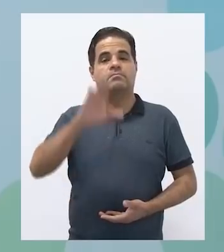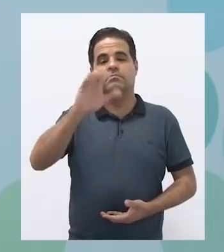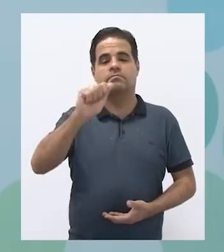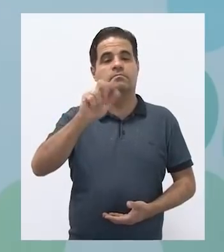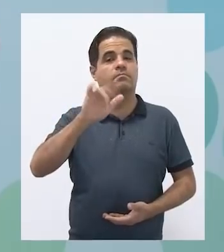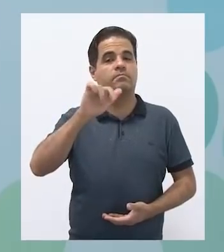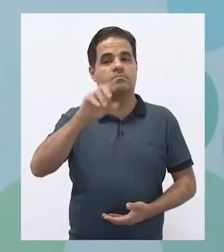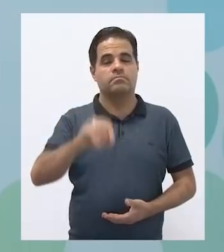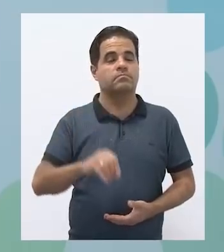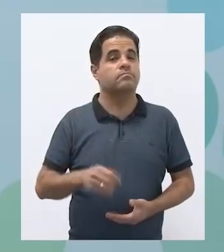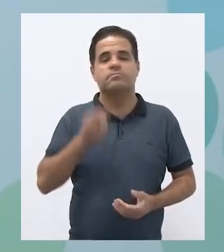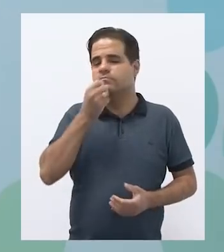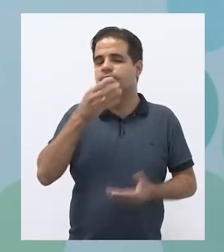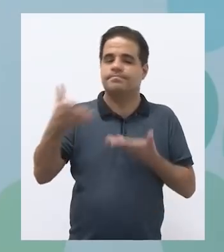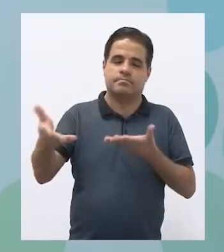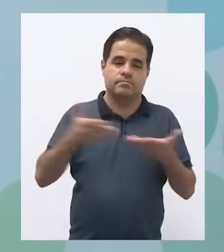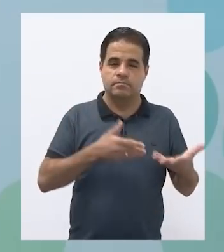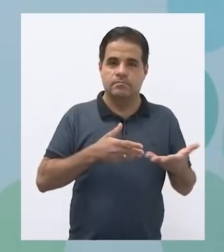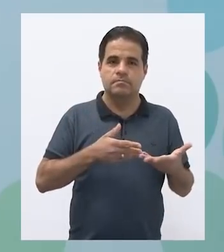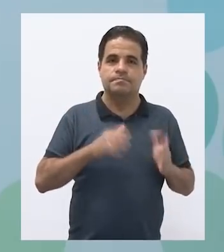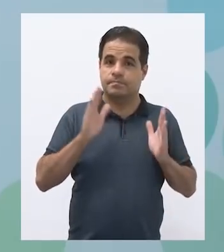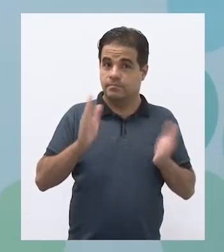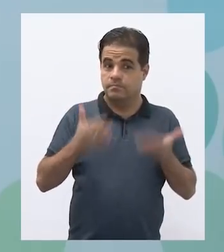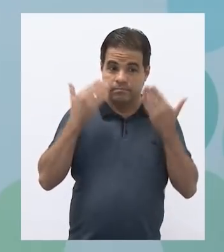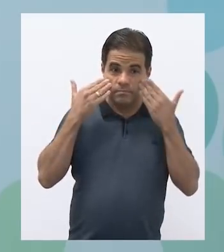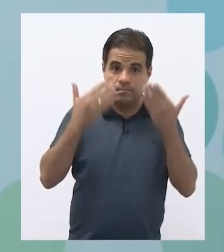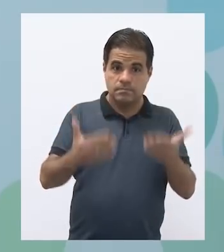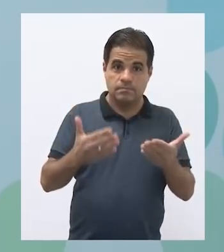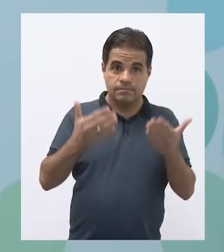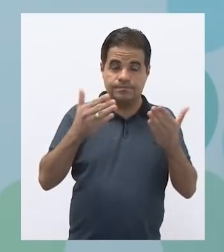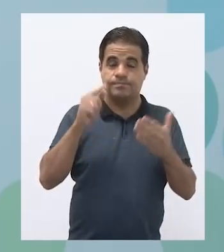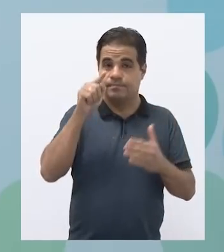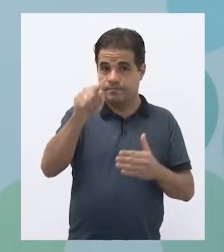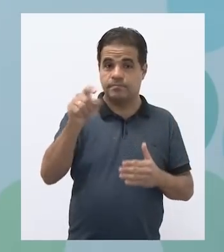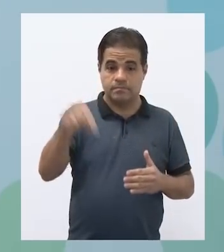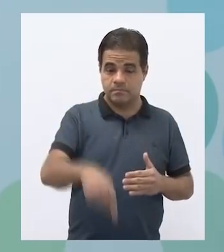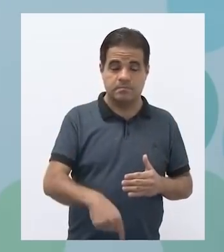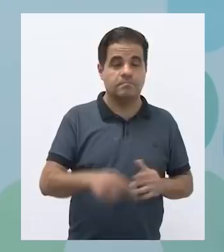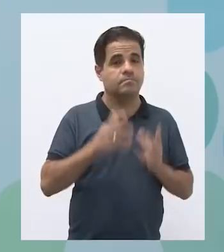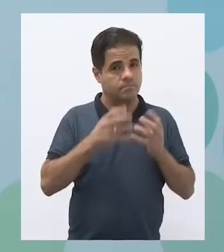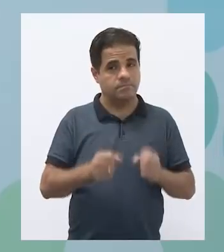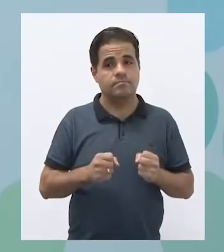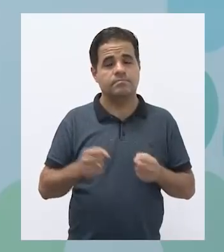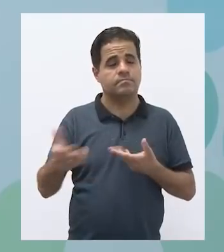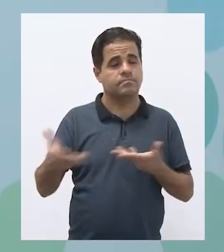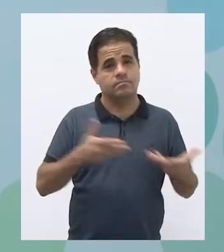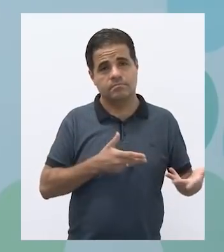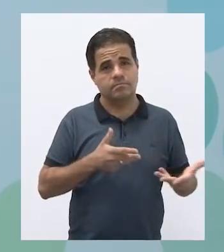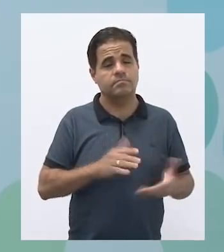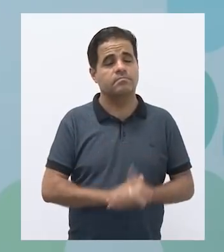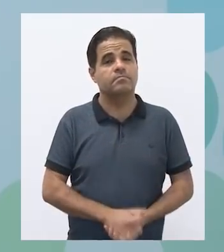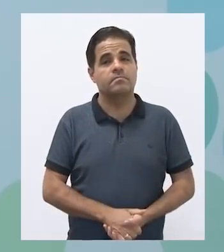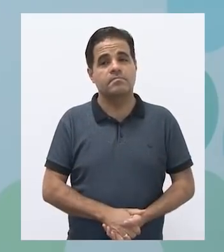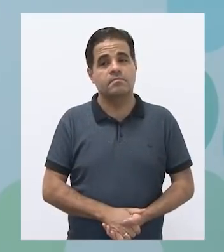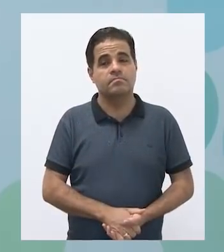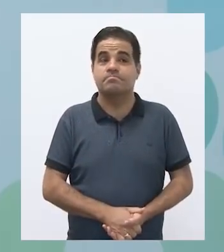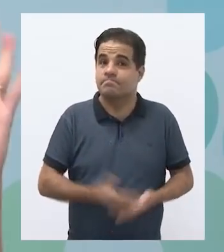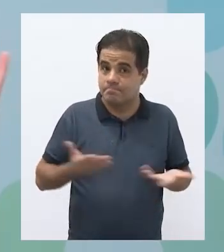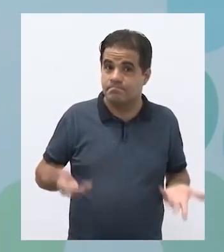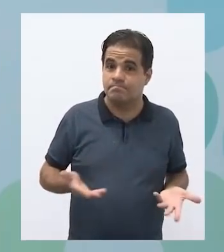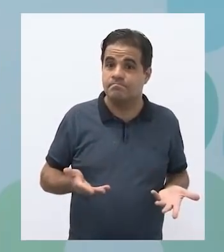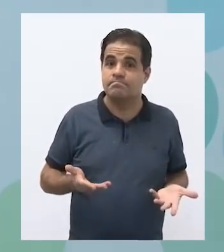Carlos, bem-vindo. Já de antemão agradeço você ter aceito o convite e